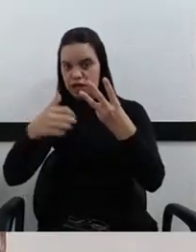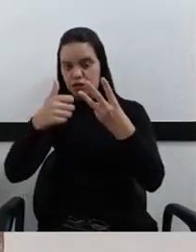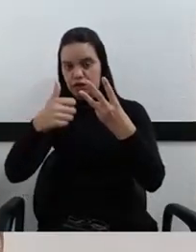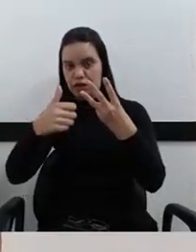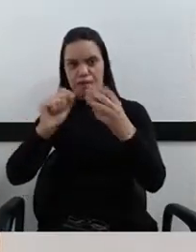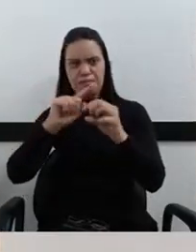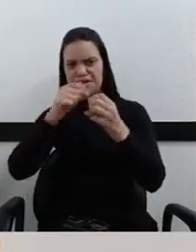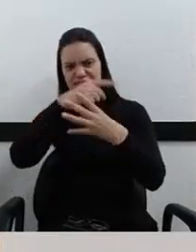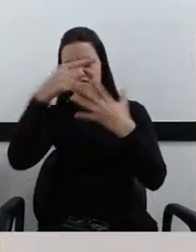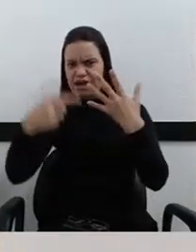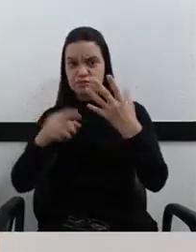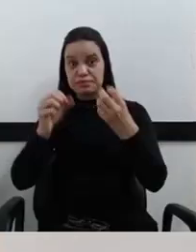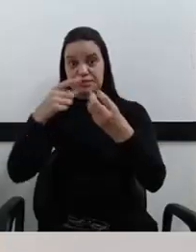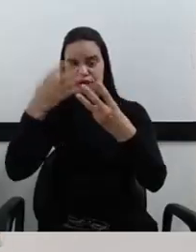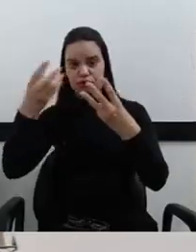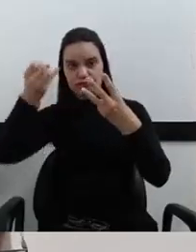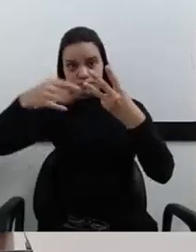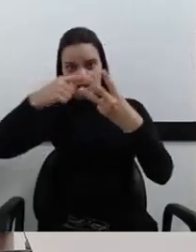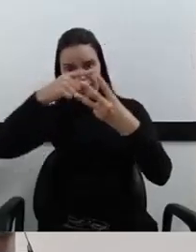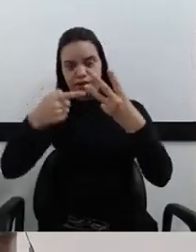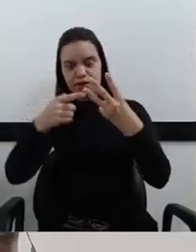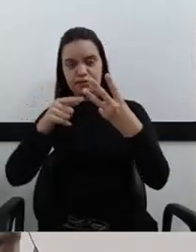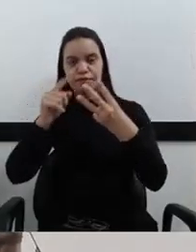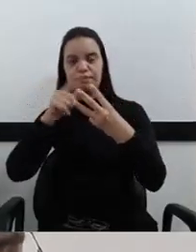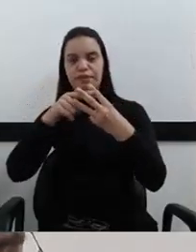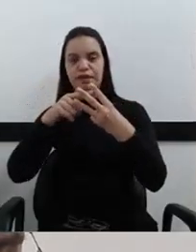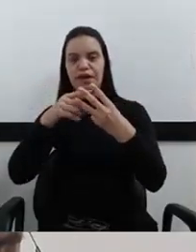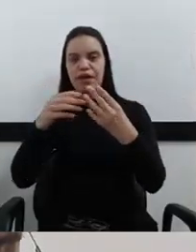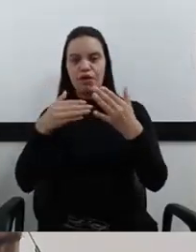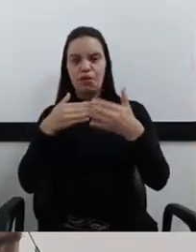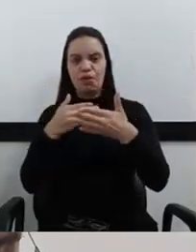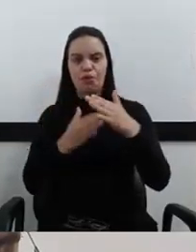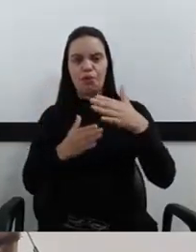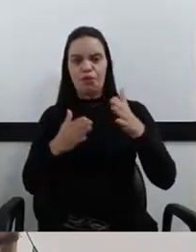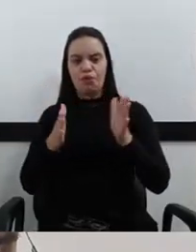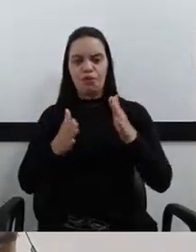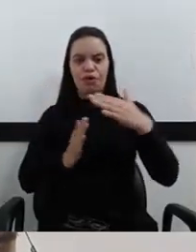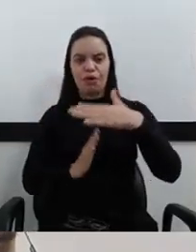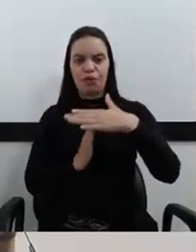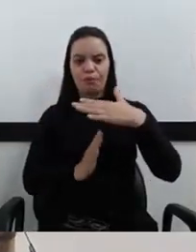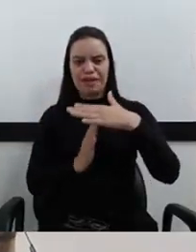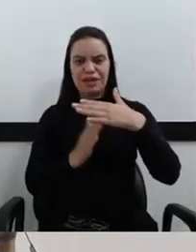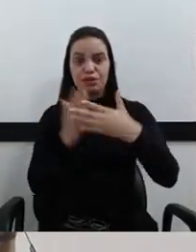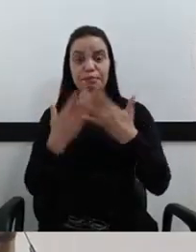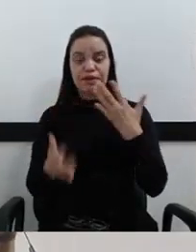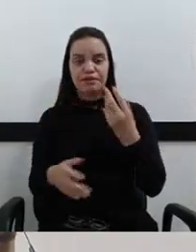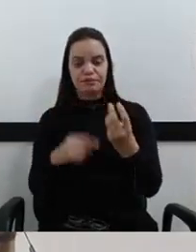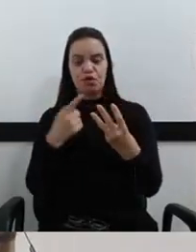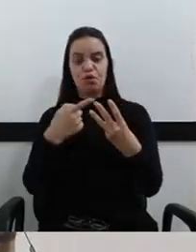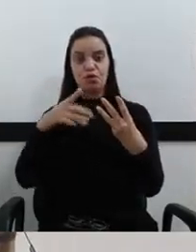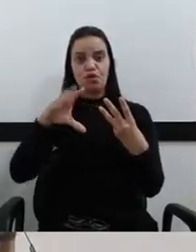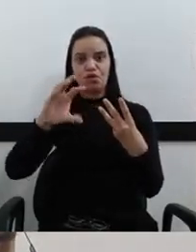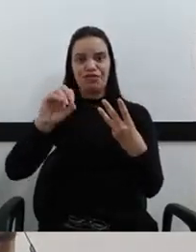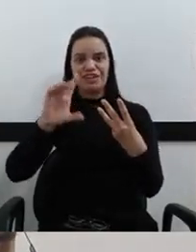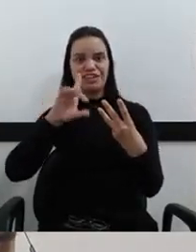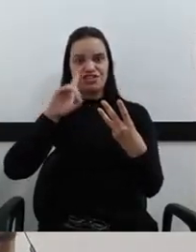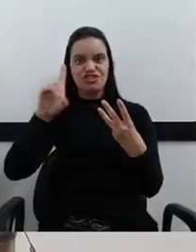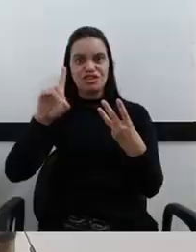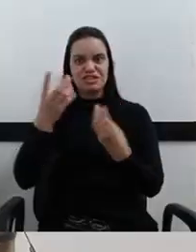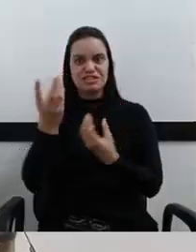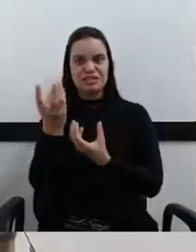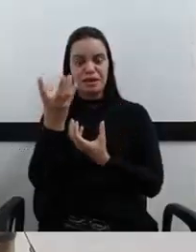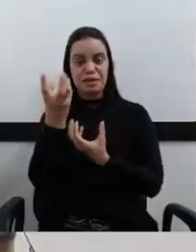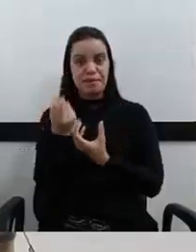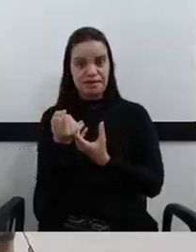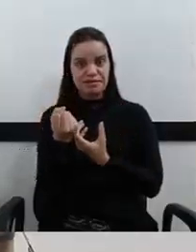eles. Tem colega que lançou porque perdeu o prazo. Tem colega que não lançou porque ele tem 90 dias para receber e hoje a